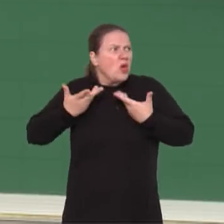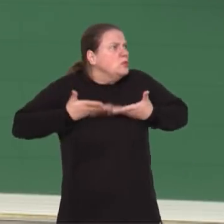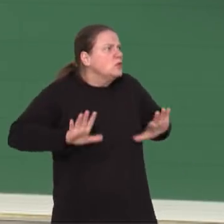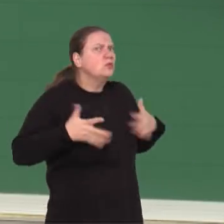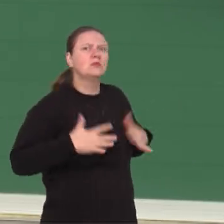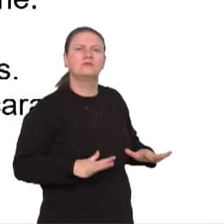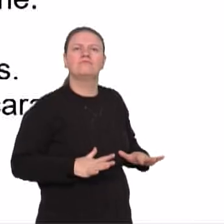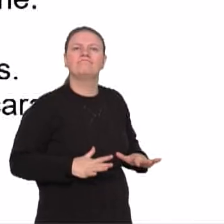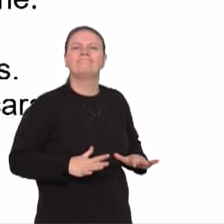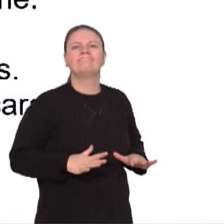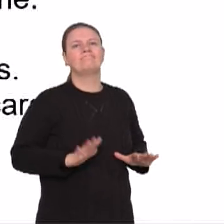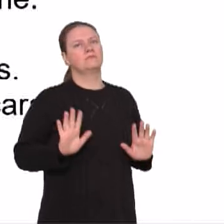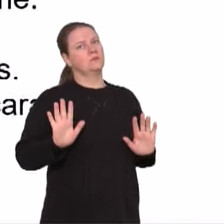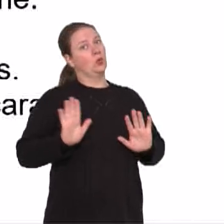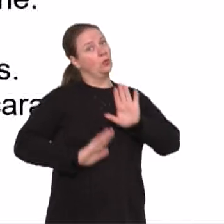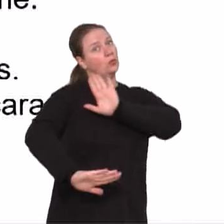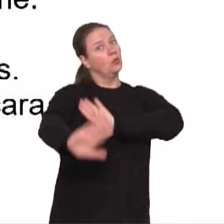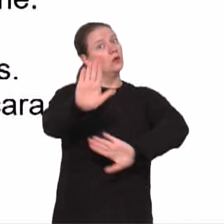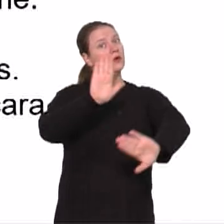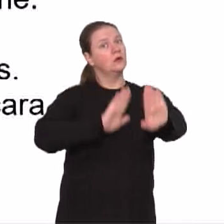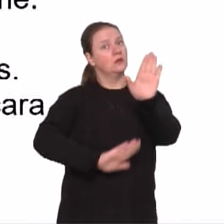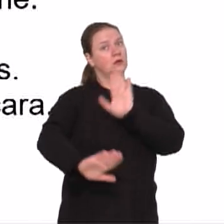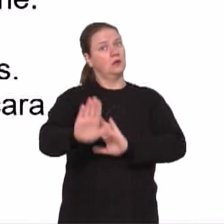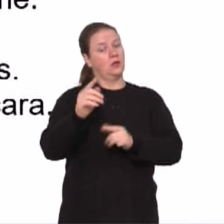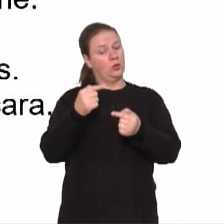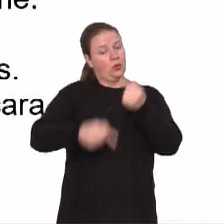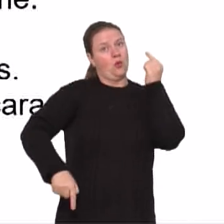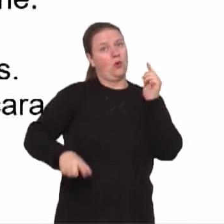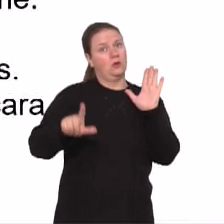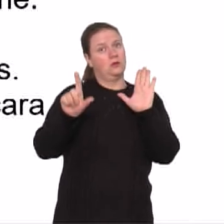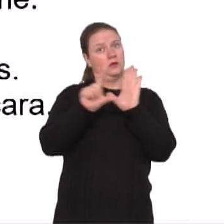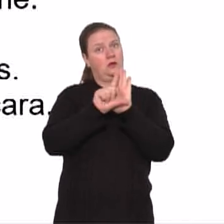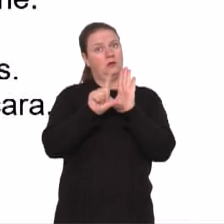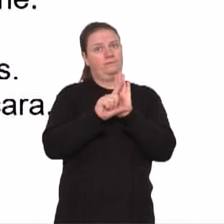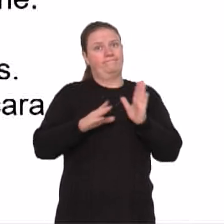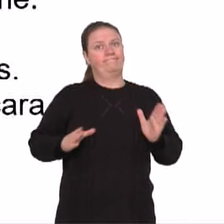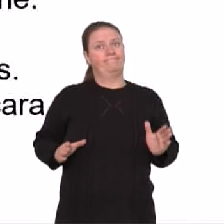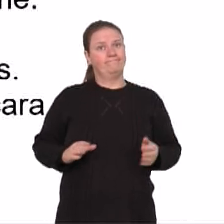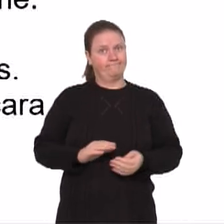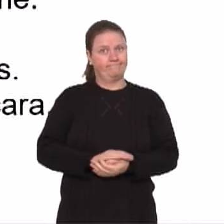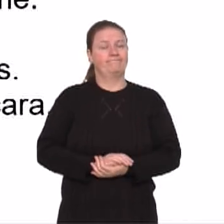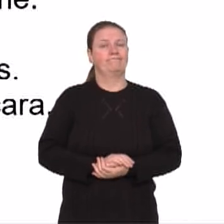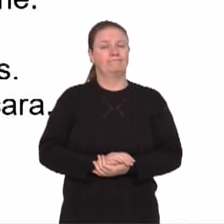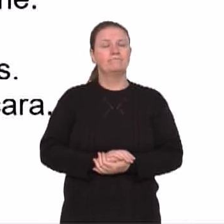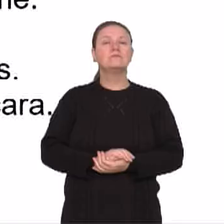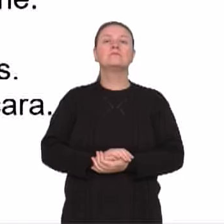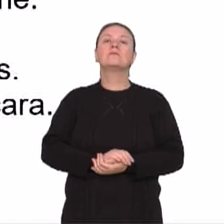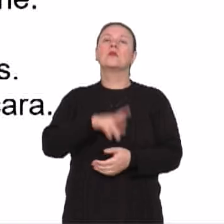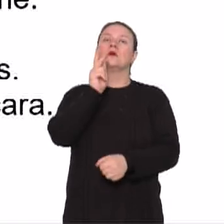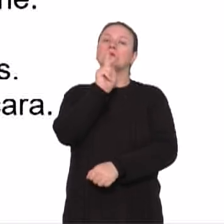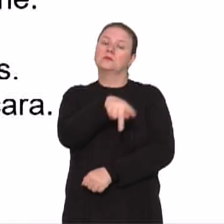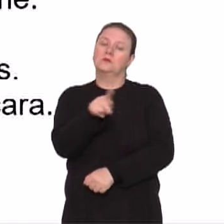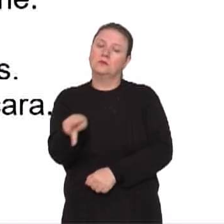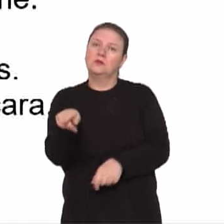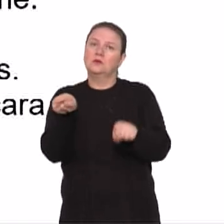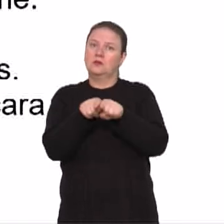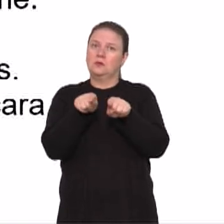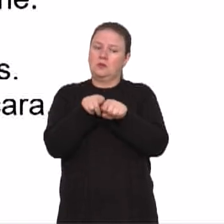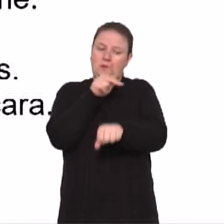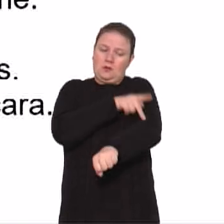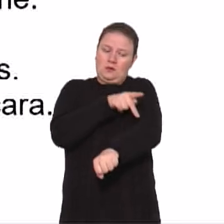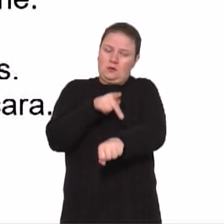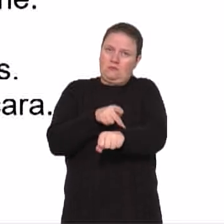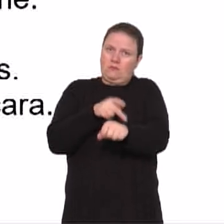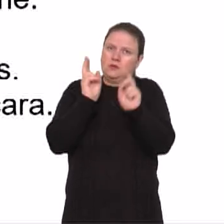infringirmos a lei, não cometermos esse tipo de crime que é o cybercrime. Então, os professores e pedagogos sempre alertam,